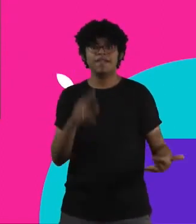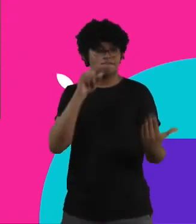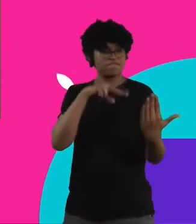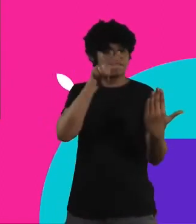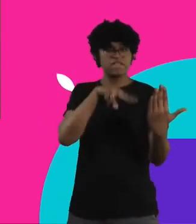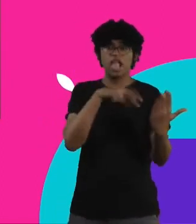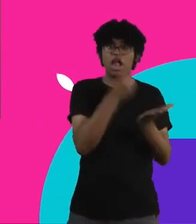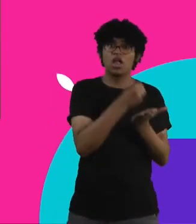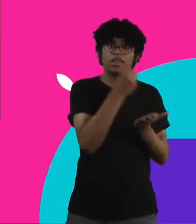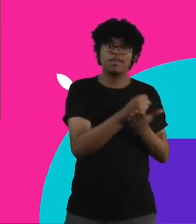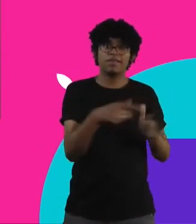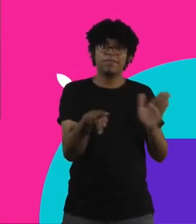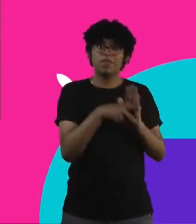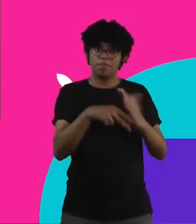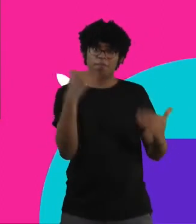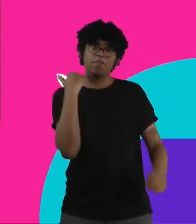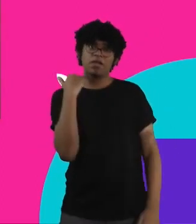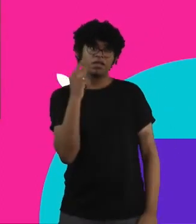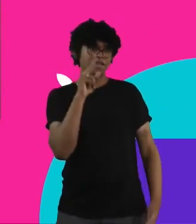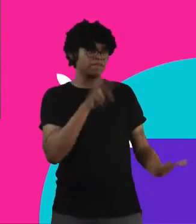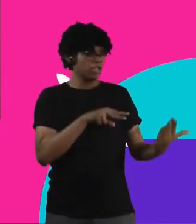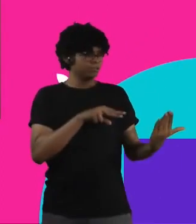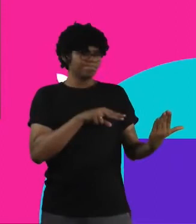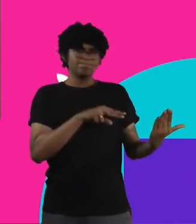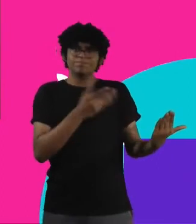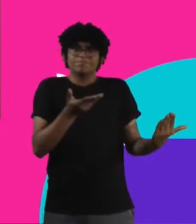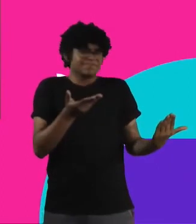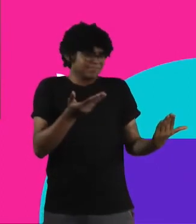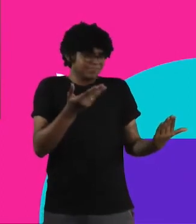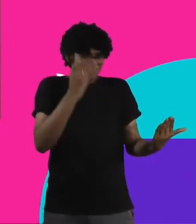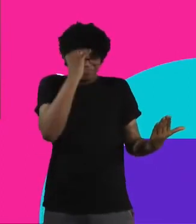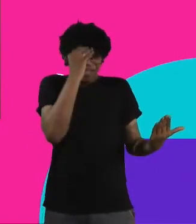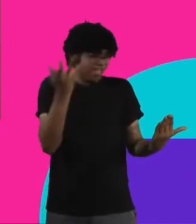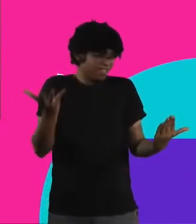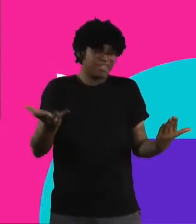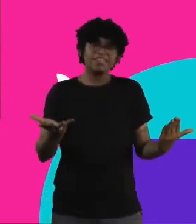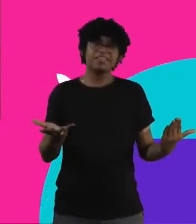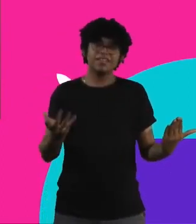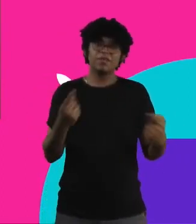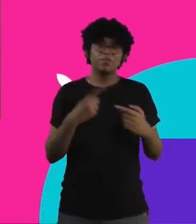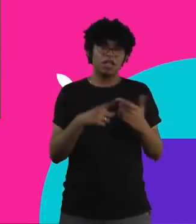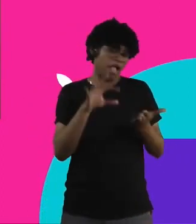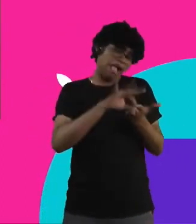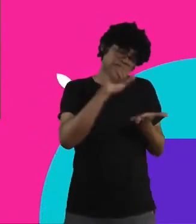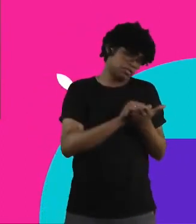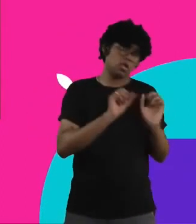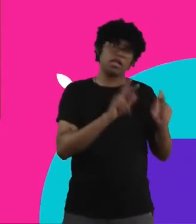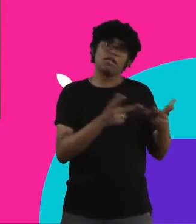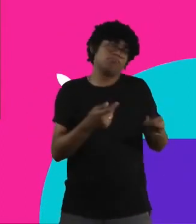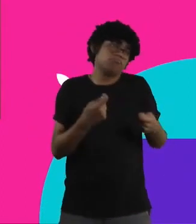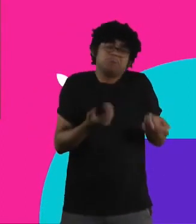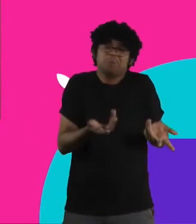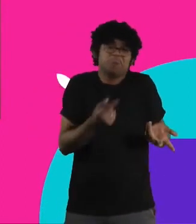de aceite de um banco, é uma coisa horrorosa, ninguém entende nada. Você sai só aceitando porque não tem outra opção. Se você quiser ter uma